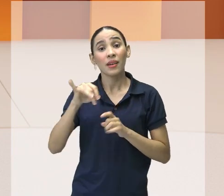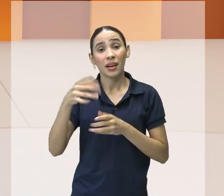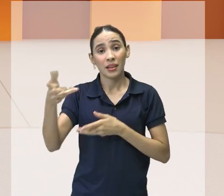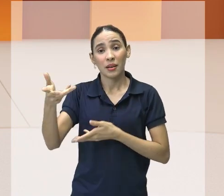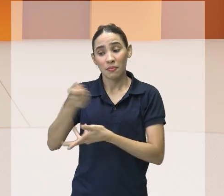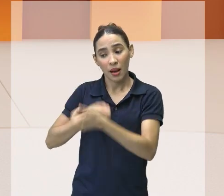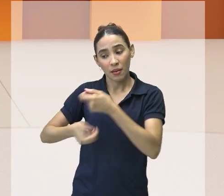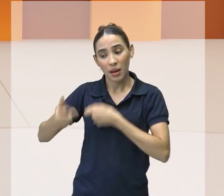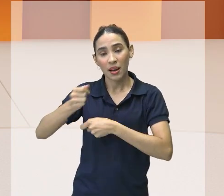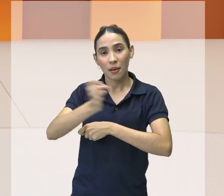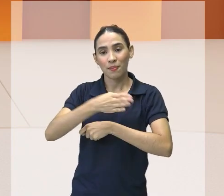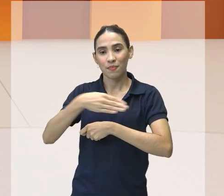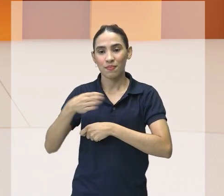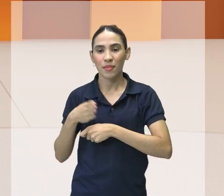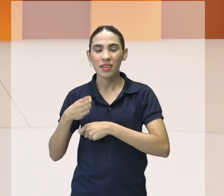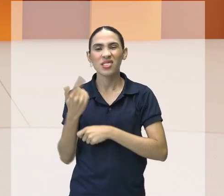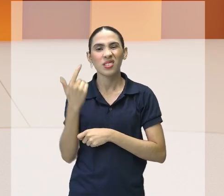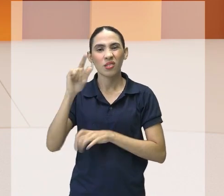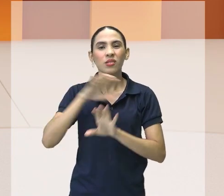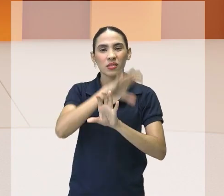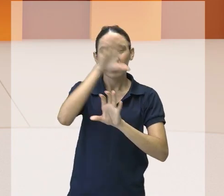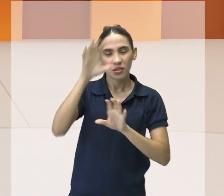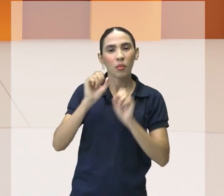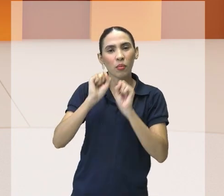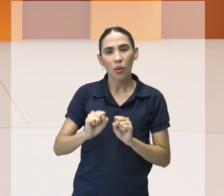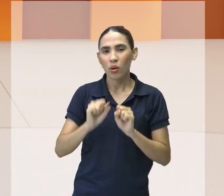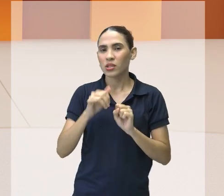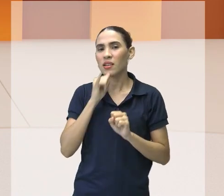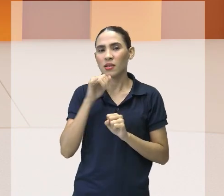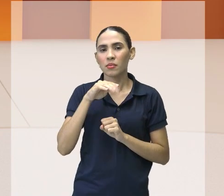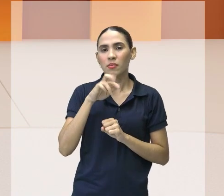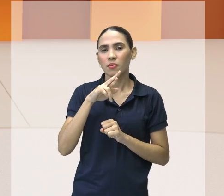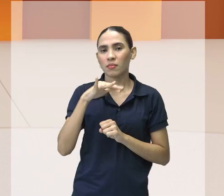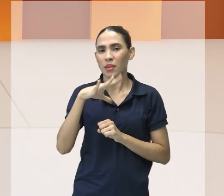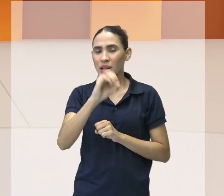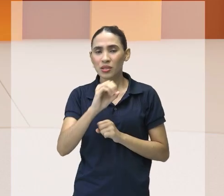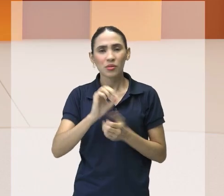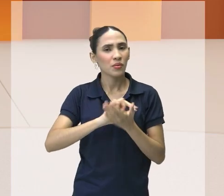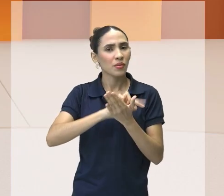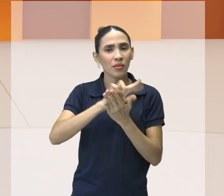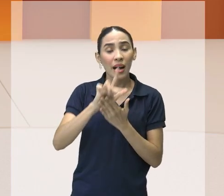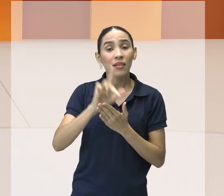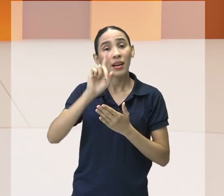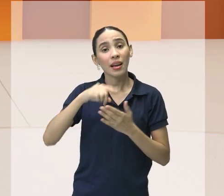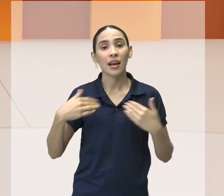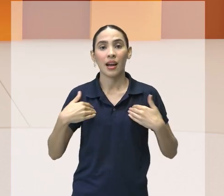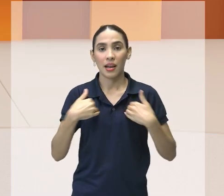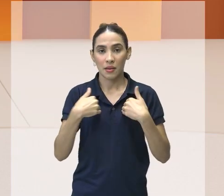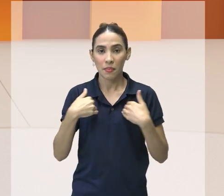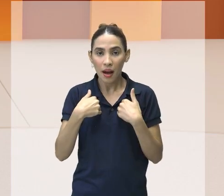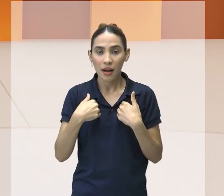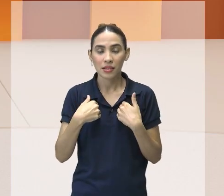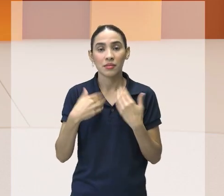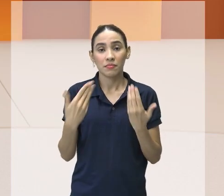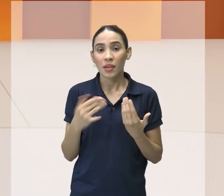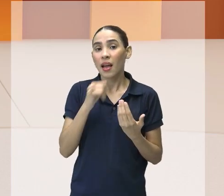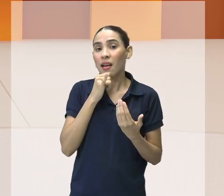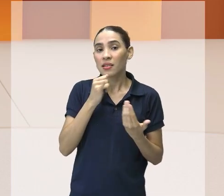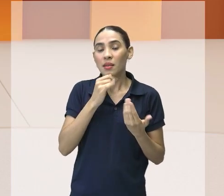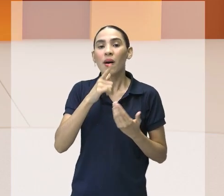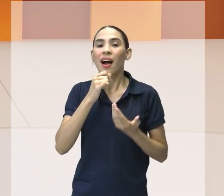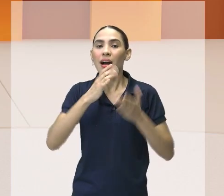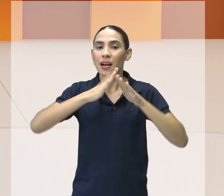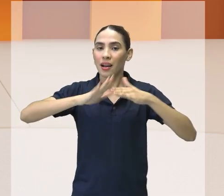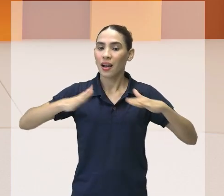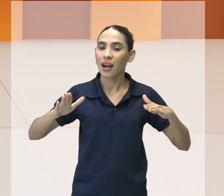pegar peixes. Em outras regiões, pode pegar mariscos. Ou seja, são animais, aí no caso das